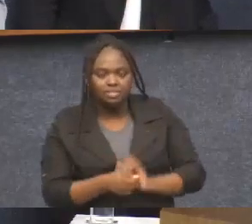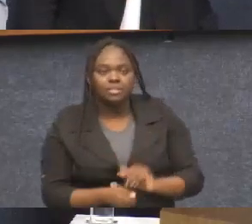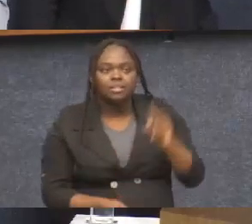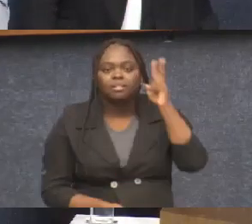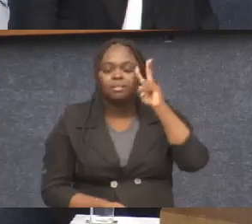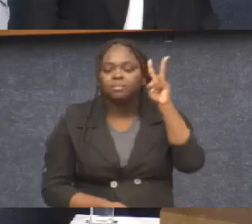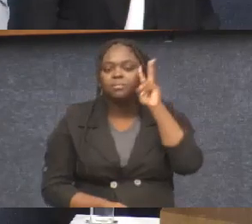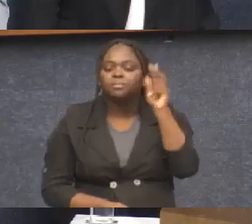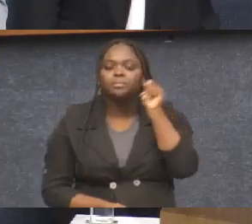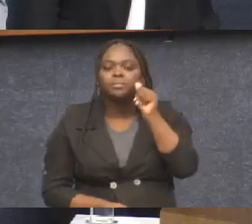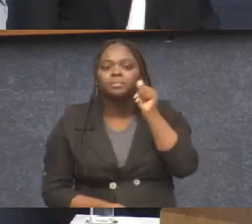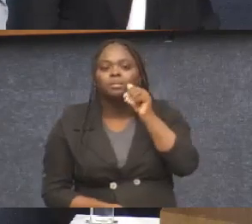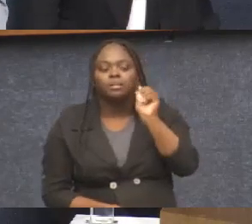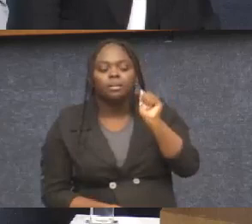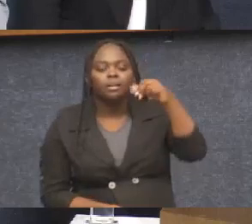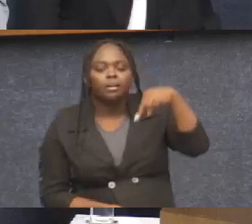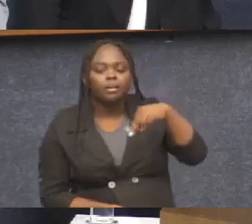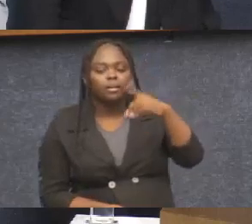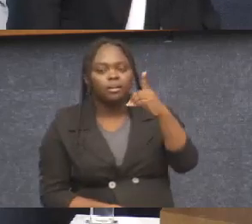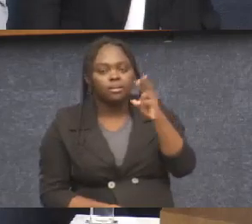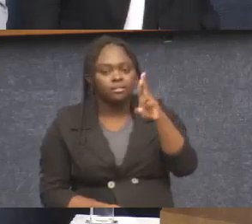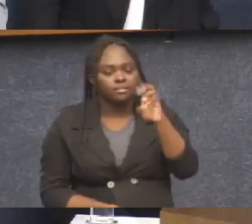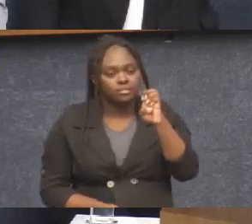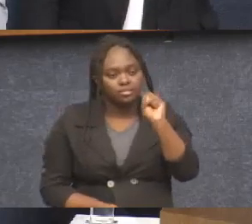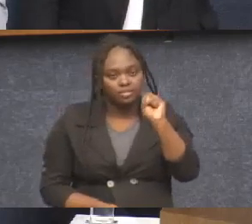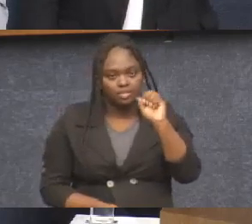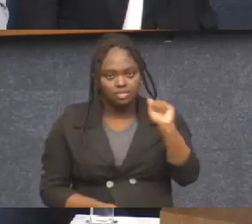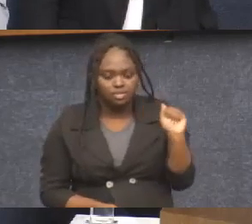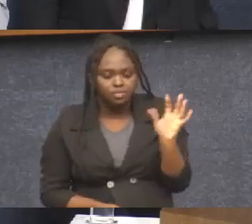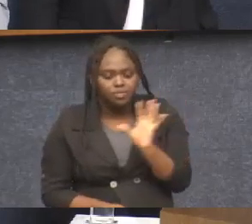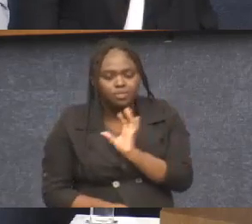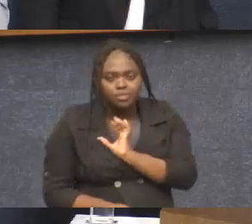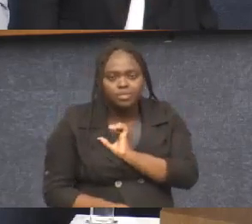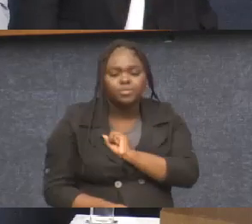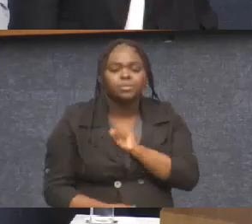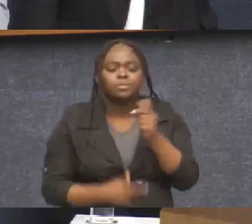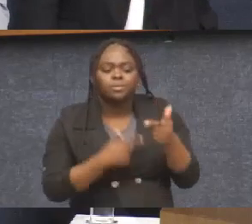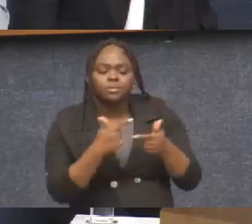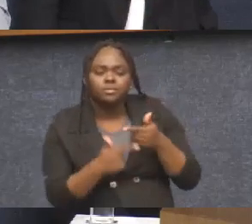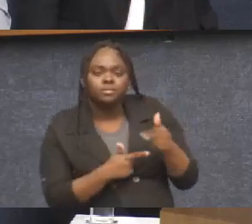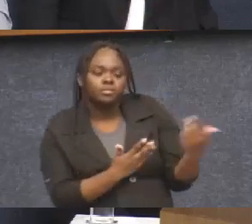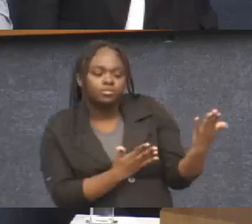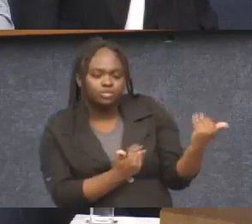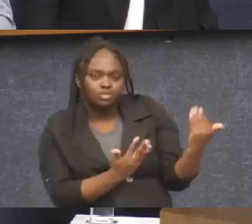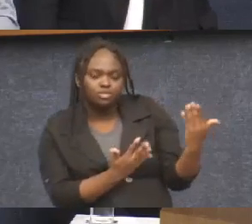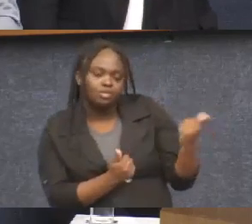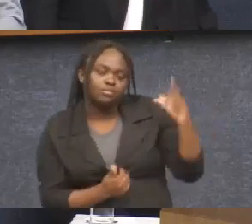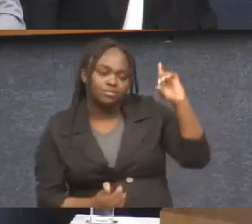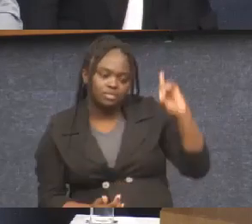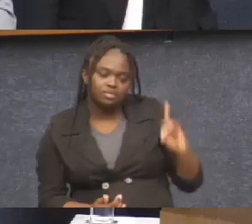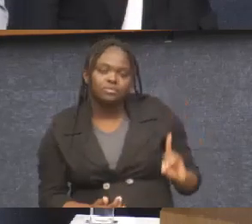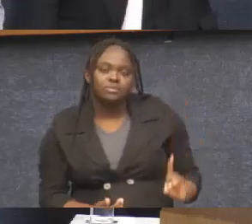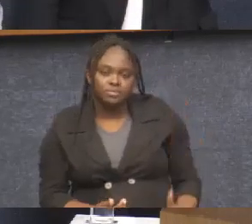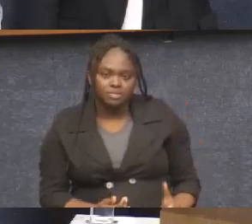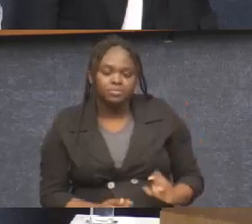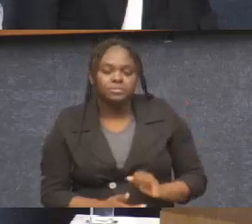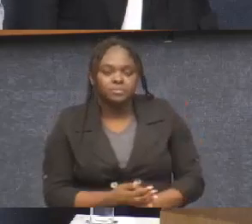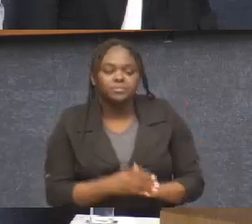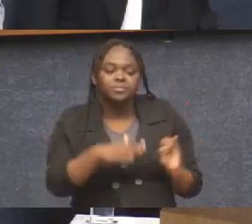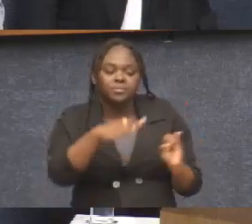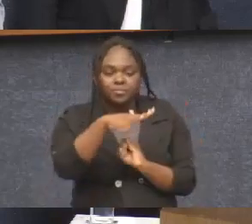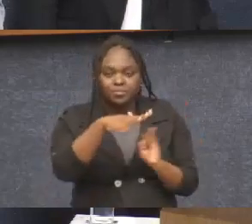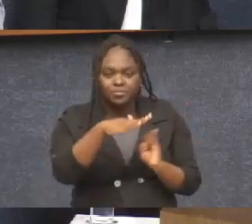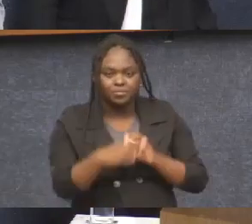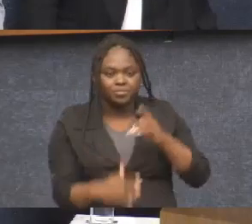da Andresa, pelo amoroso trabalho com jovens com necessidades especiais na Fundação Dom Bosco.